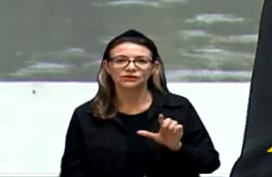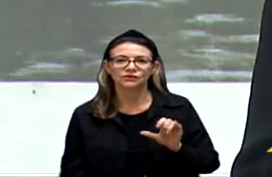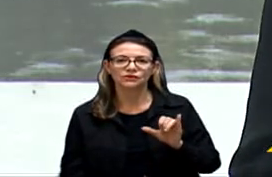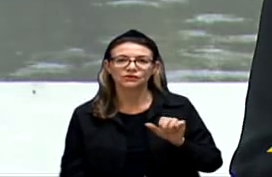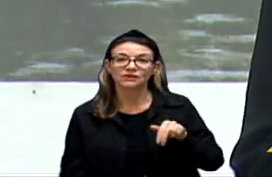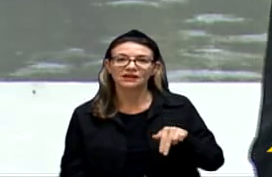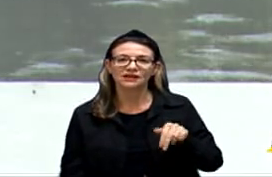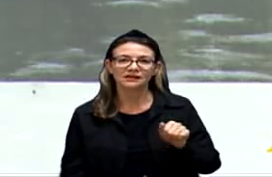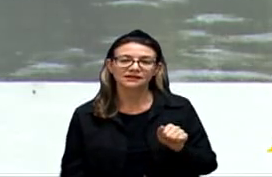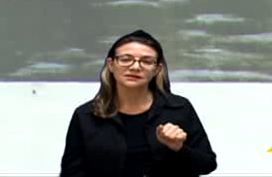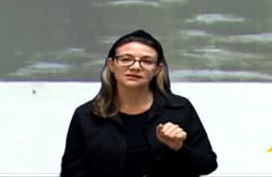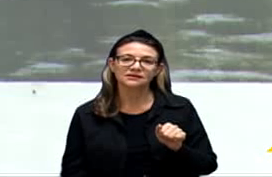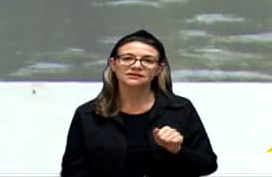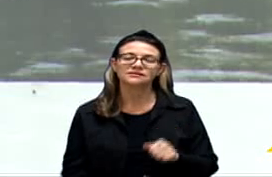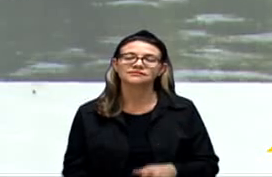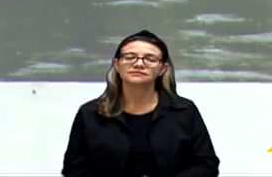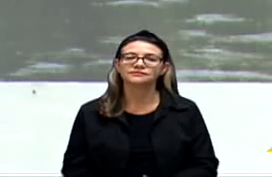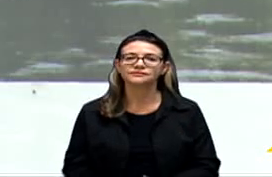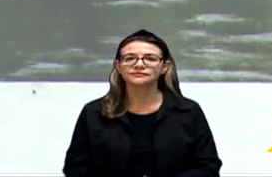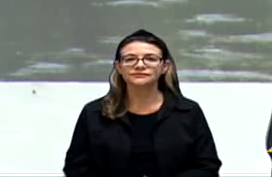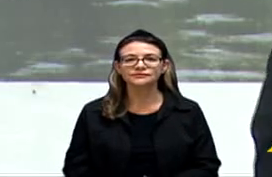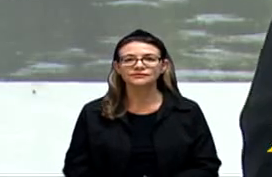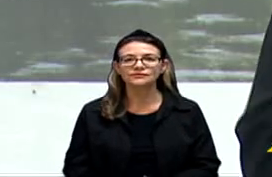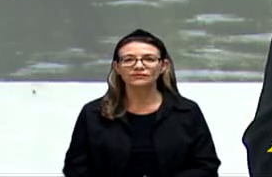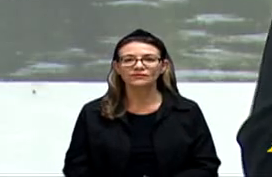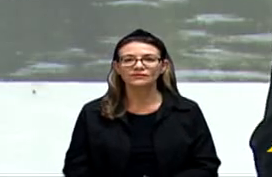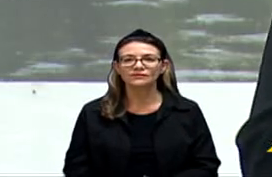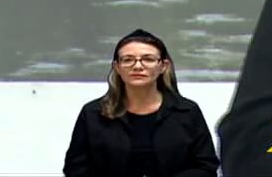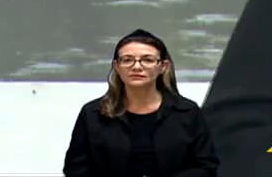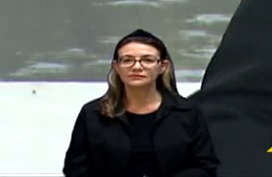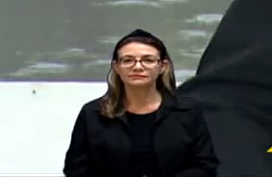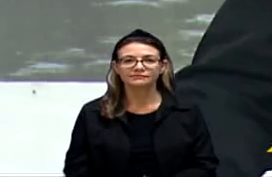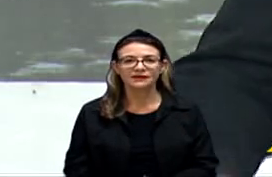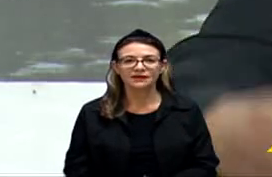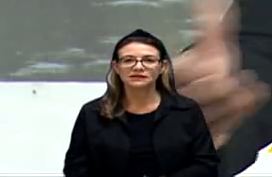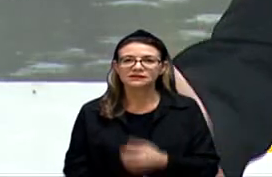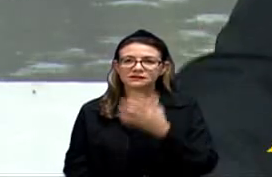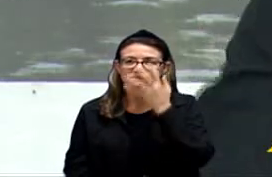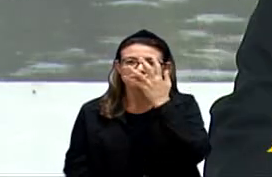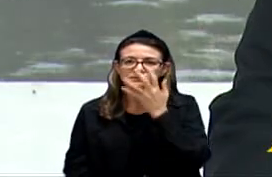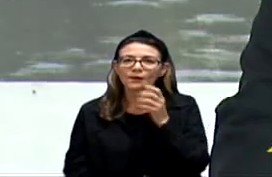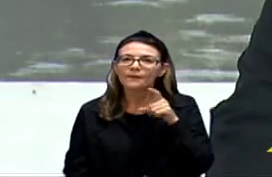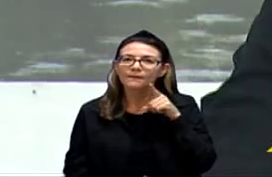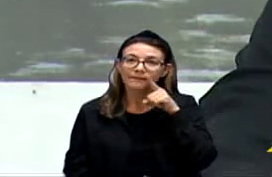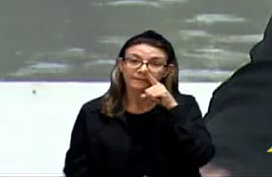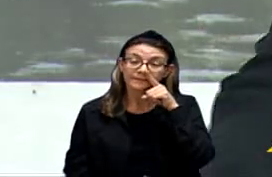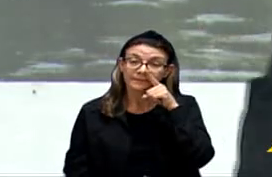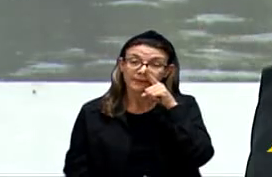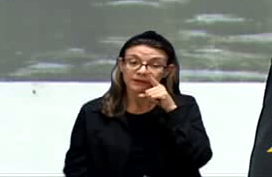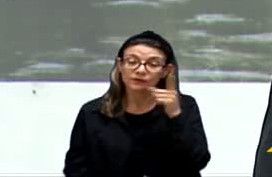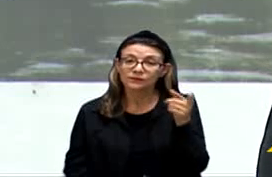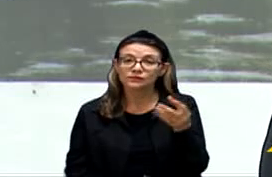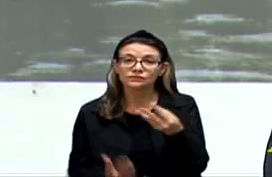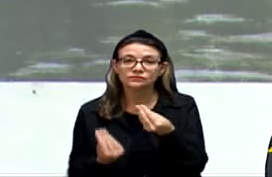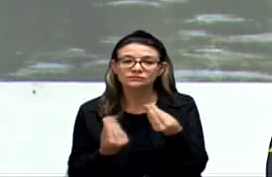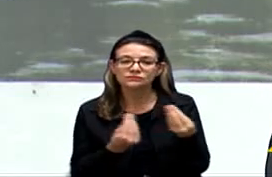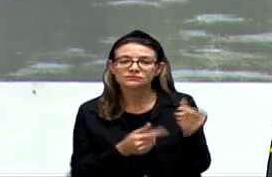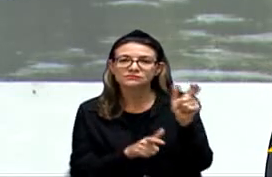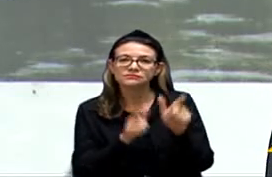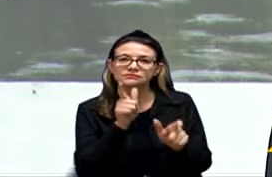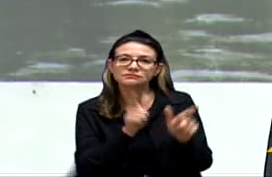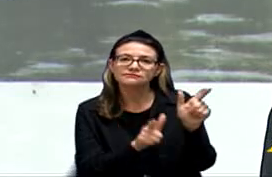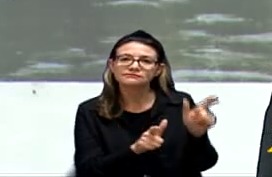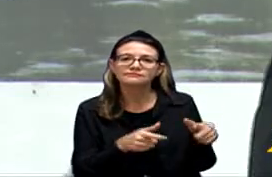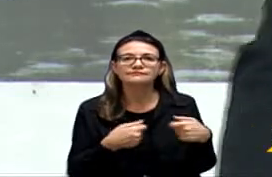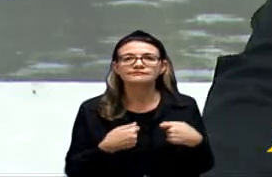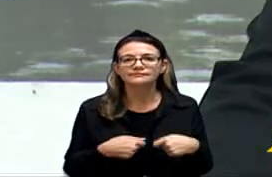insumo que é da da da insulina está gerando sérios riscos a vida de pessoas que necessitam né dessa